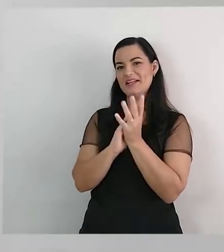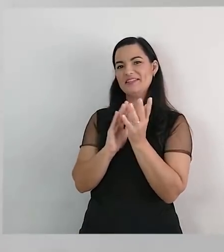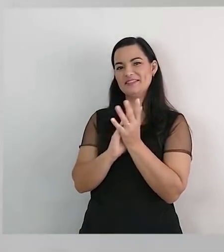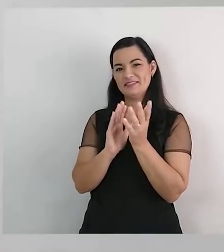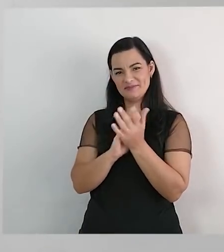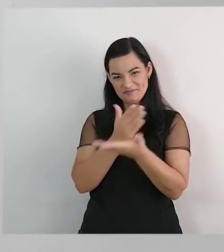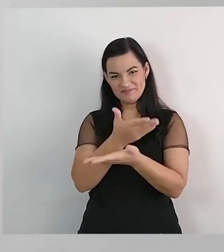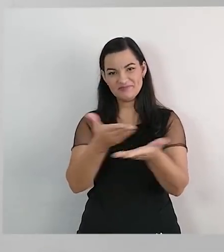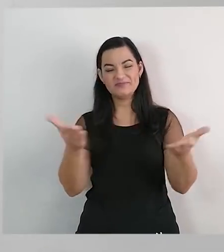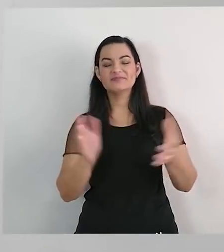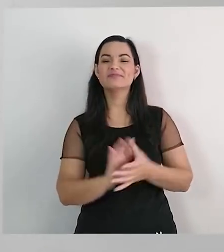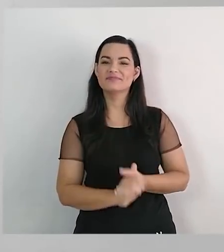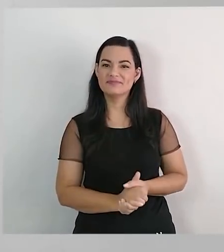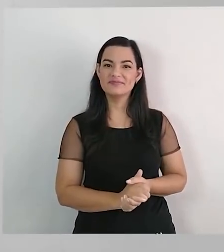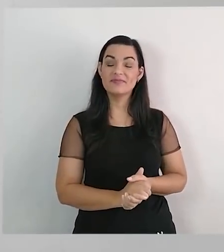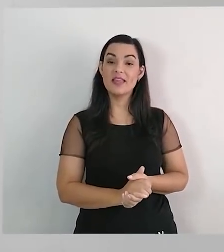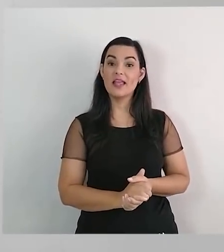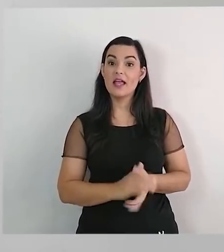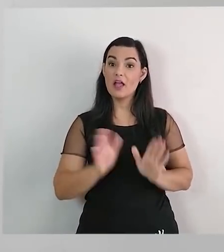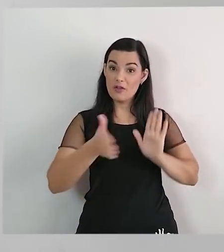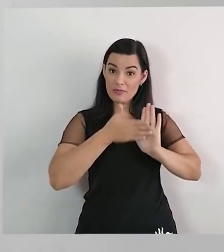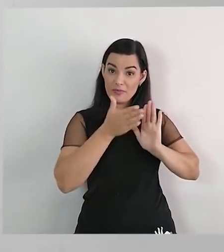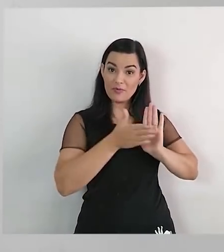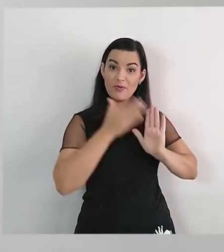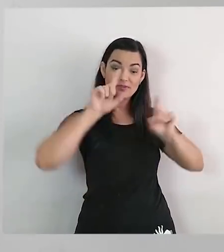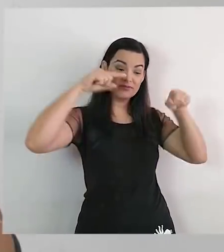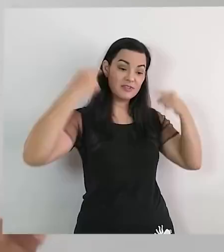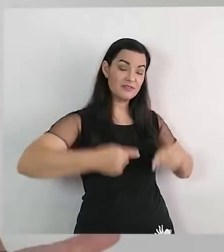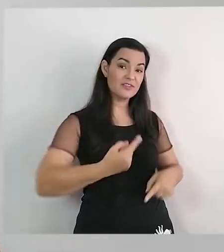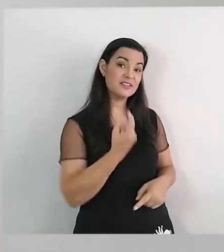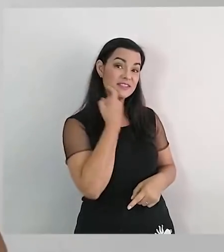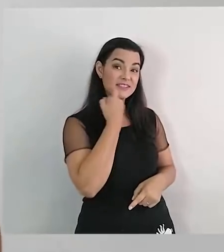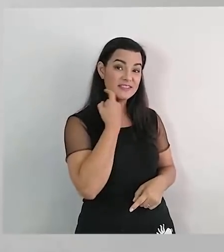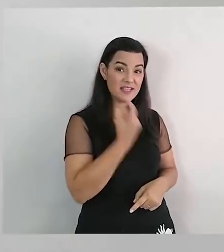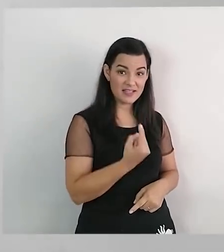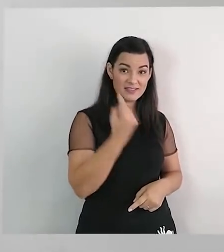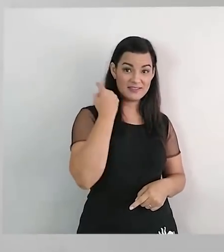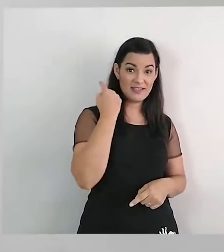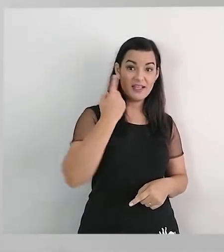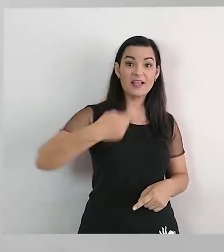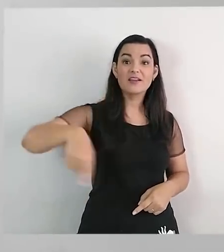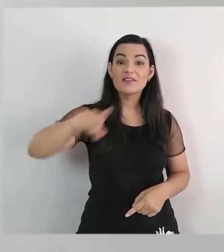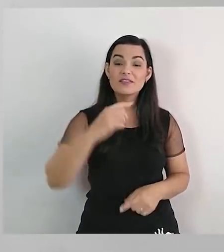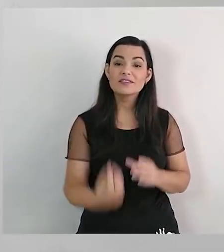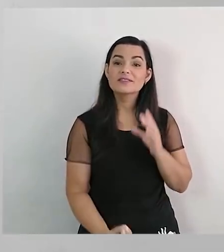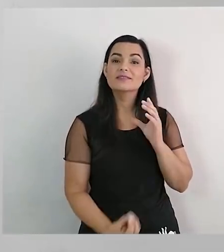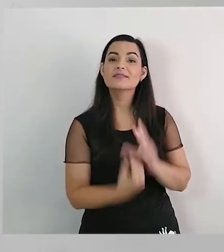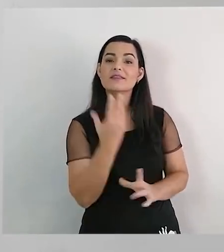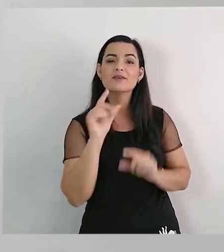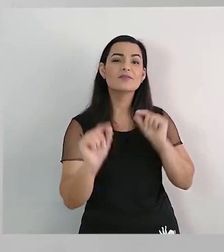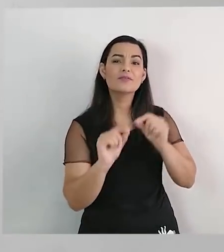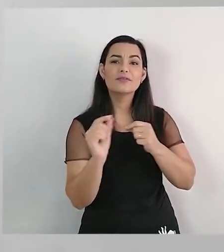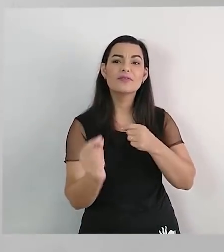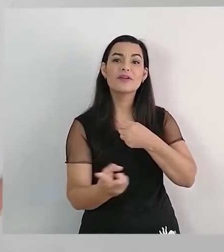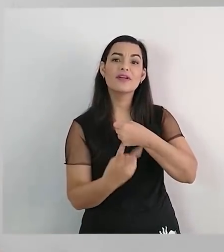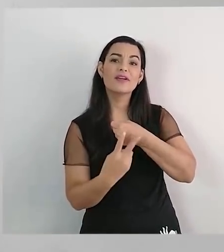como proposta de desafio na sexta-feira que vocês criassem aí alguns verbos, né?